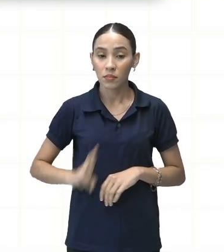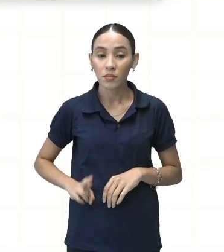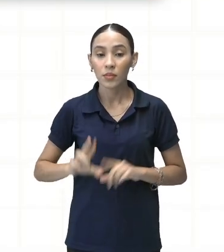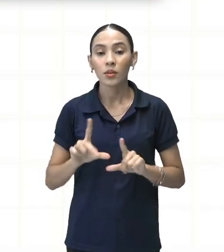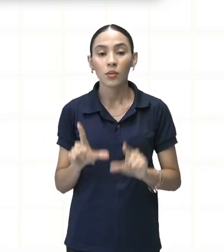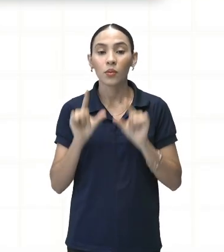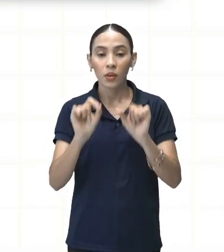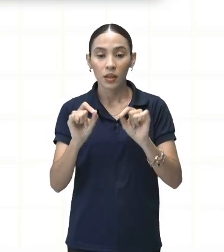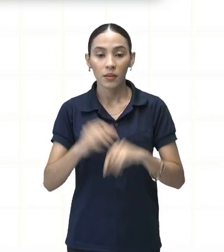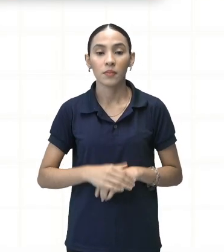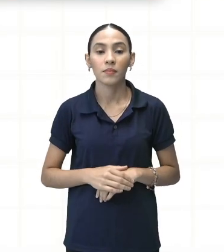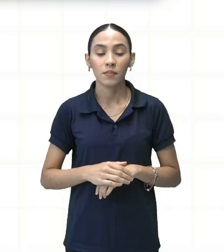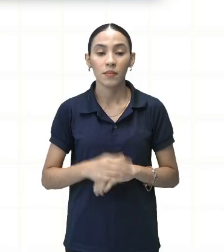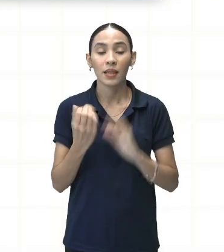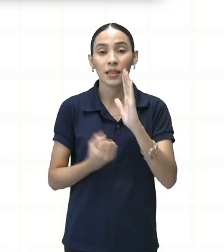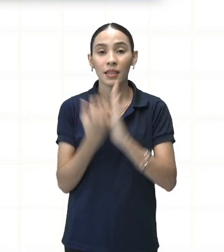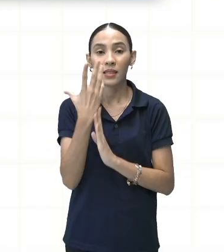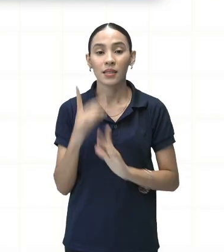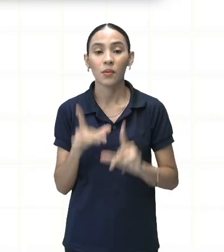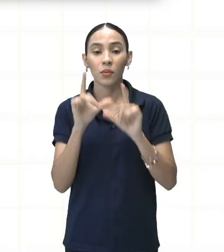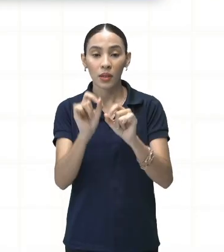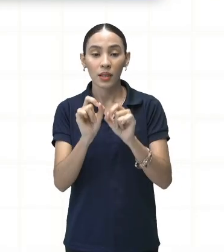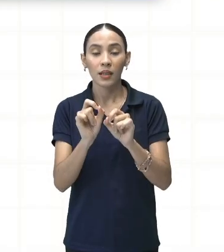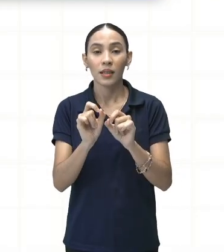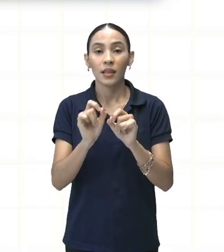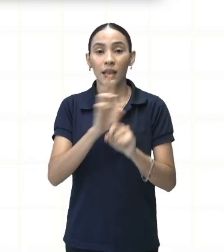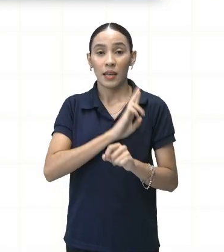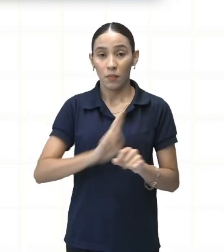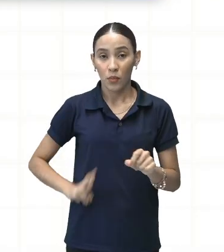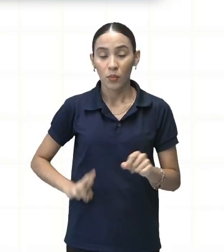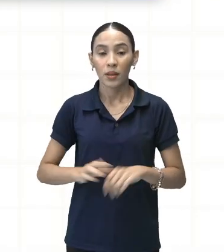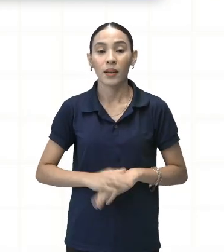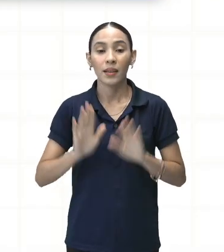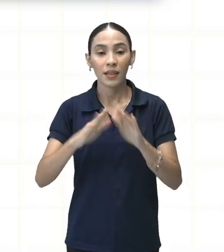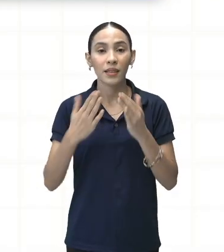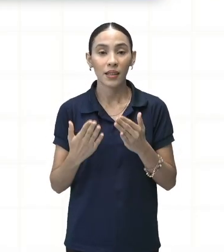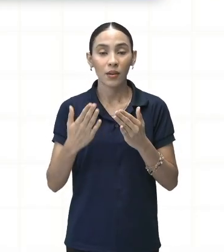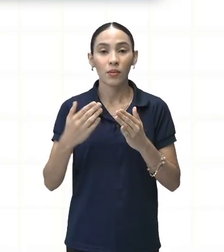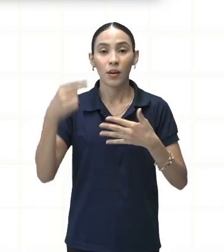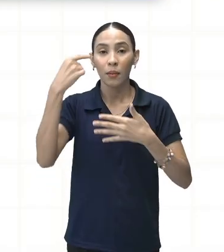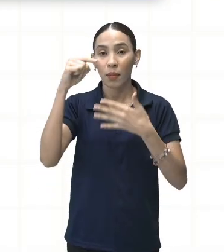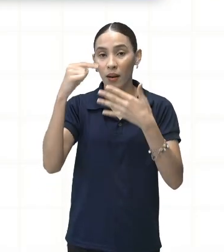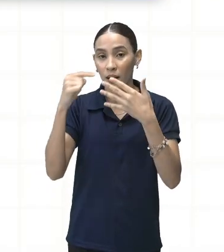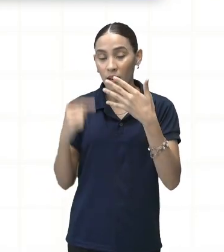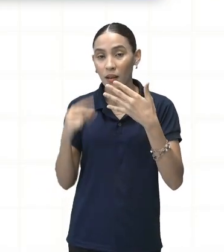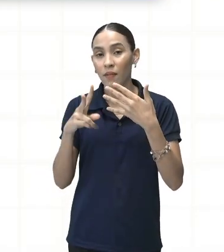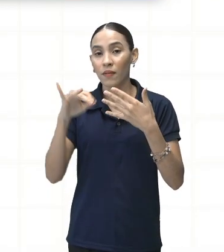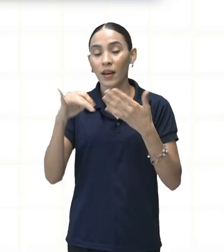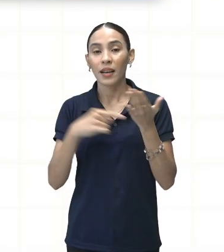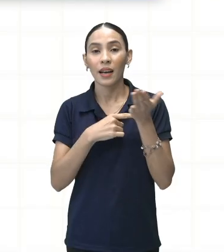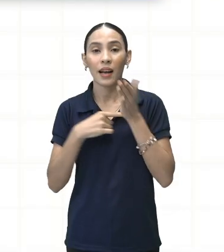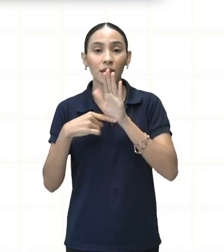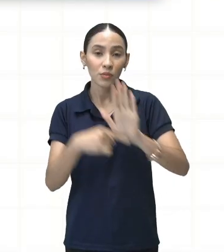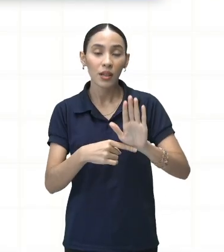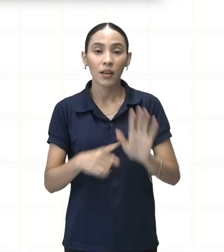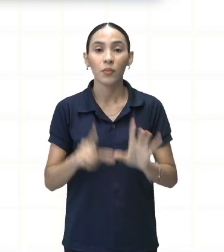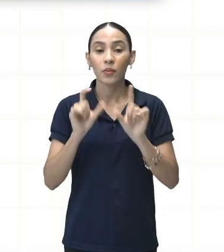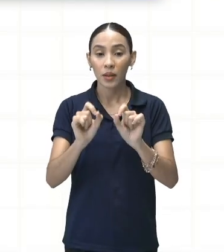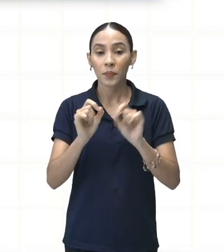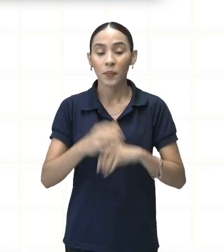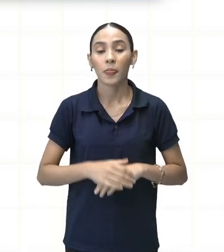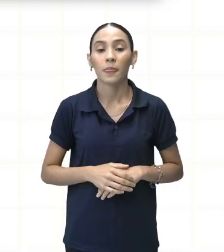seria justamente a implementação da República. Então, esses fatores vão ajudar na